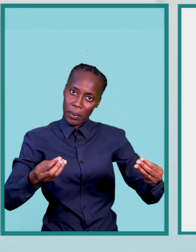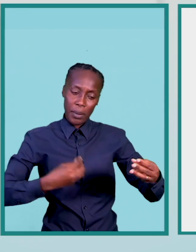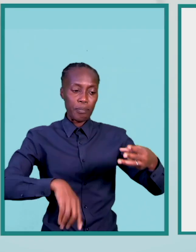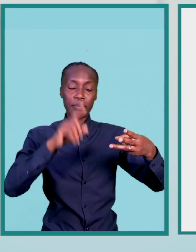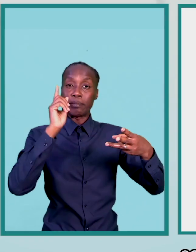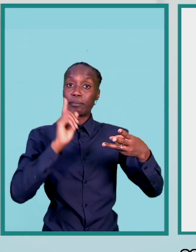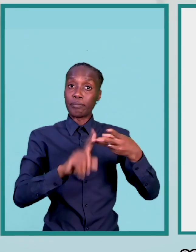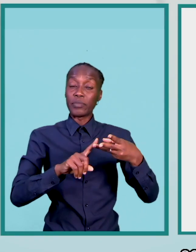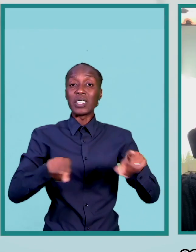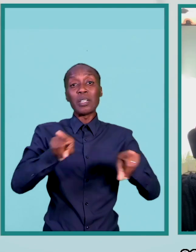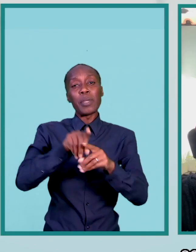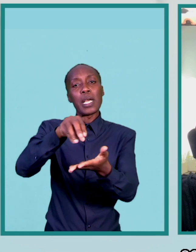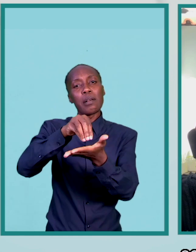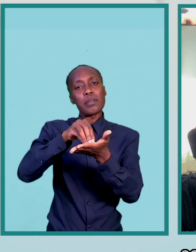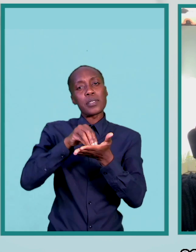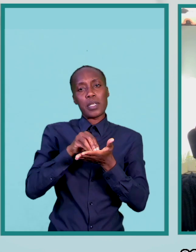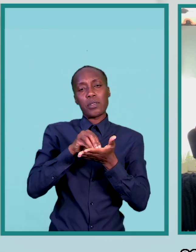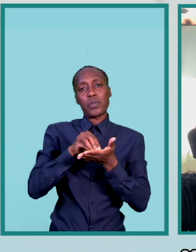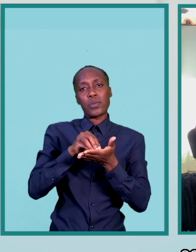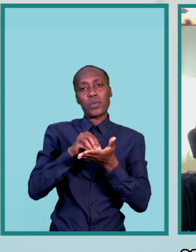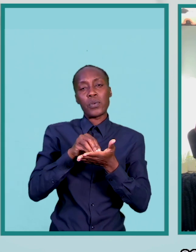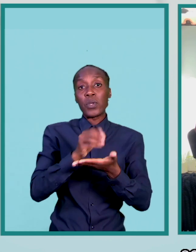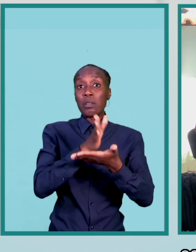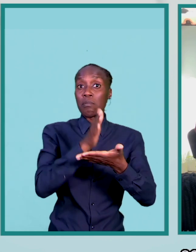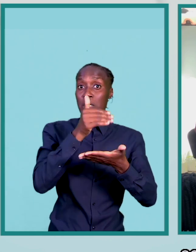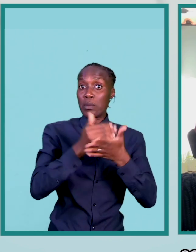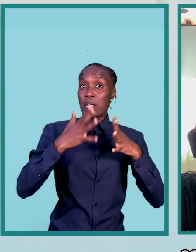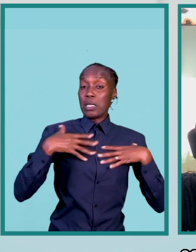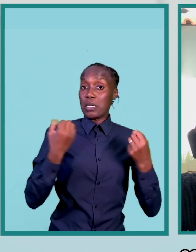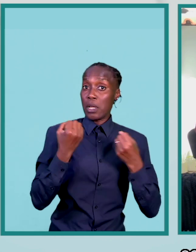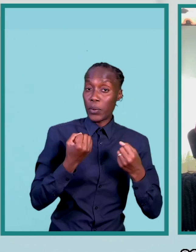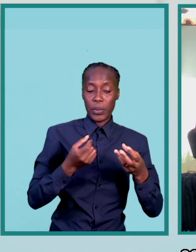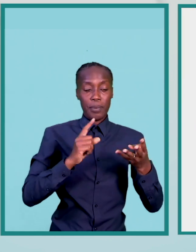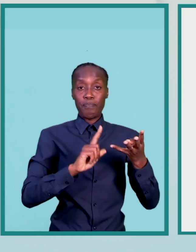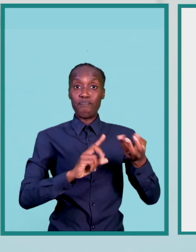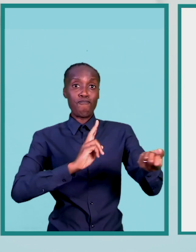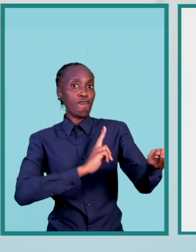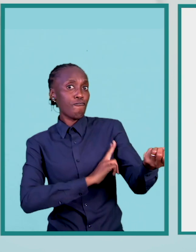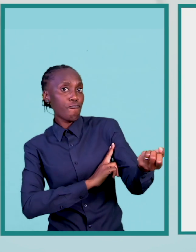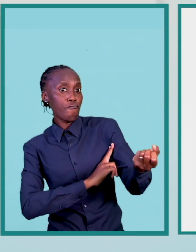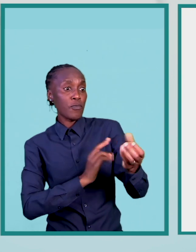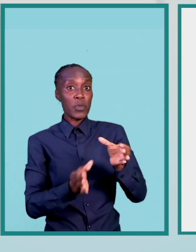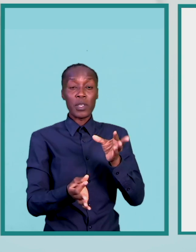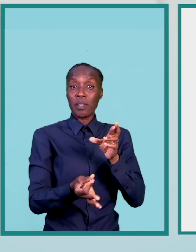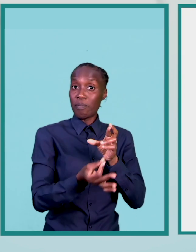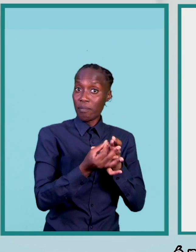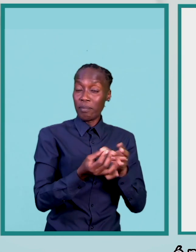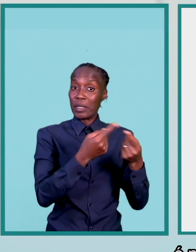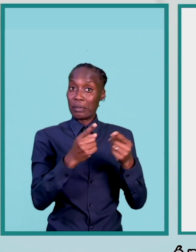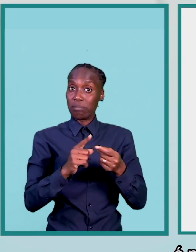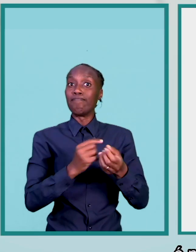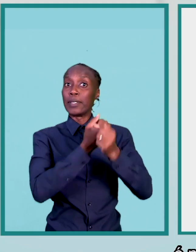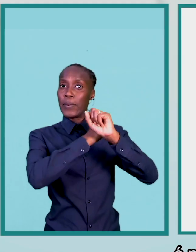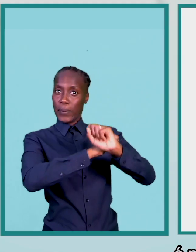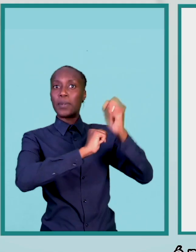a acesso a serviços de saúde e planeamento familiar. Mas dá-se esse acompanhamento, é